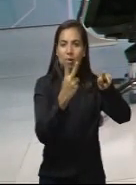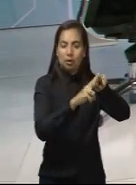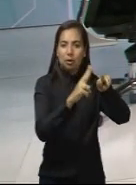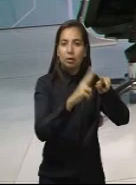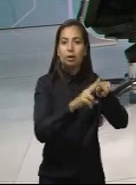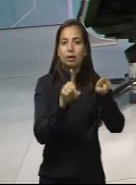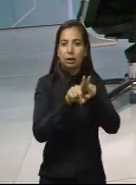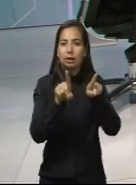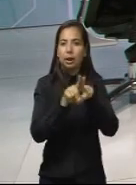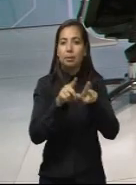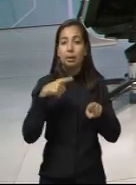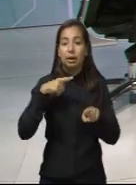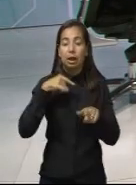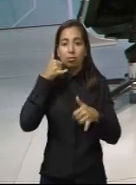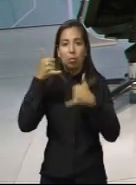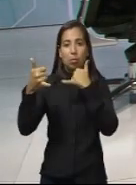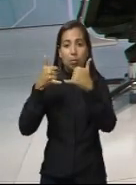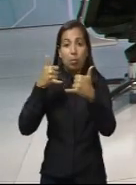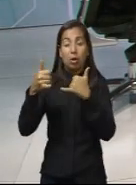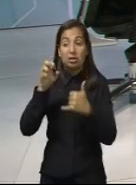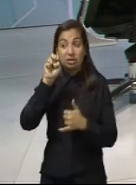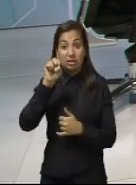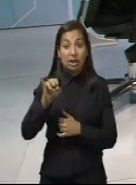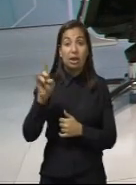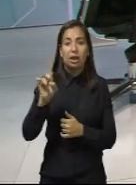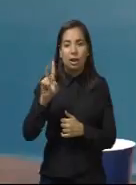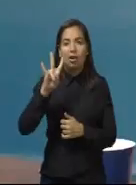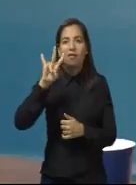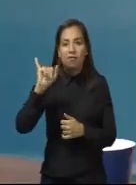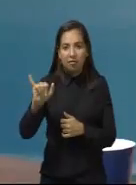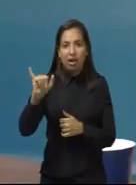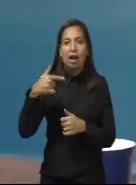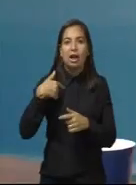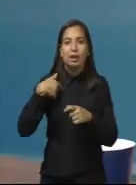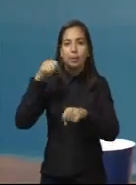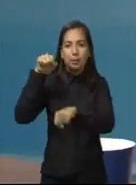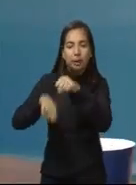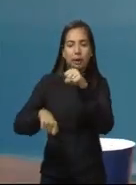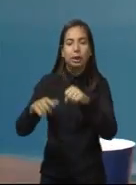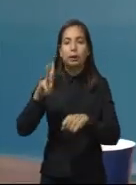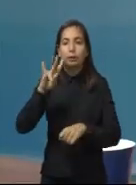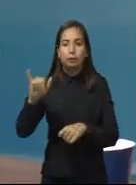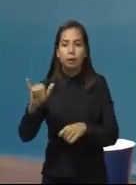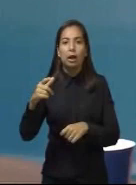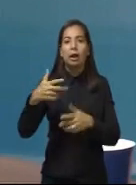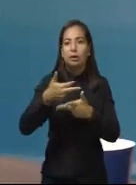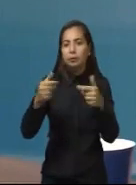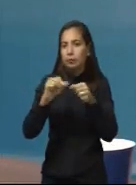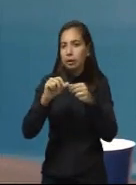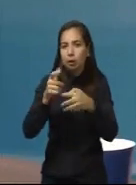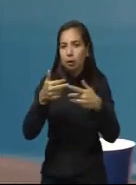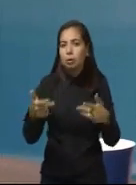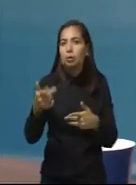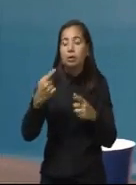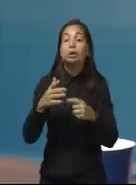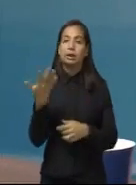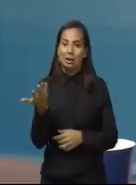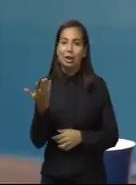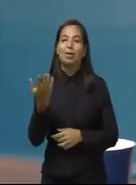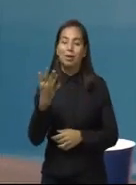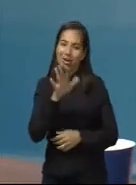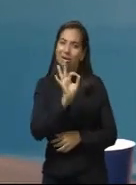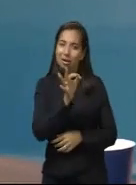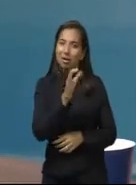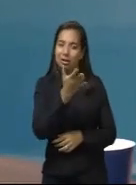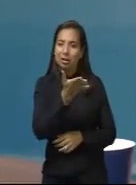receberam exatamente os tais telefonemas ameaçando suas famílias. Perfeitamente. Houve um recuo naquele momento, né? Eu